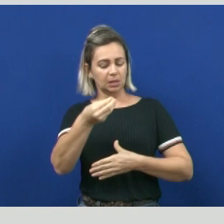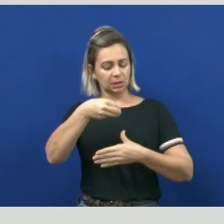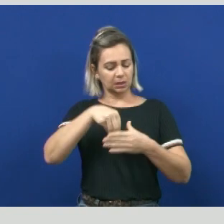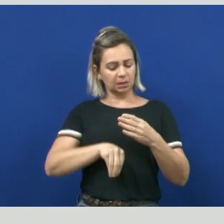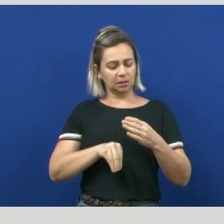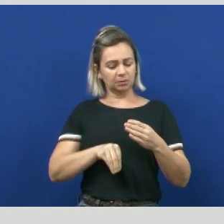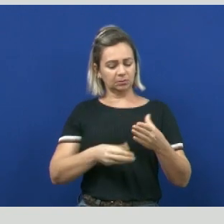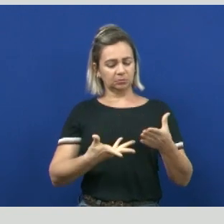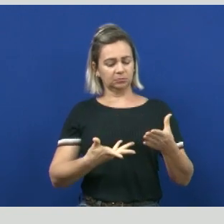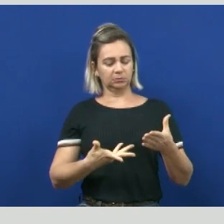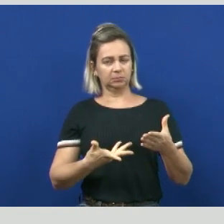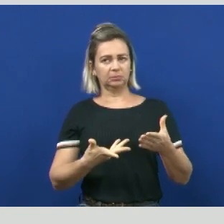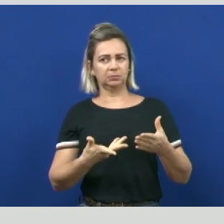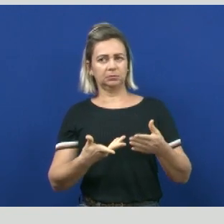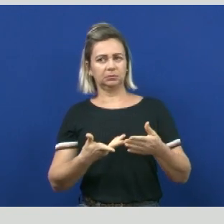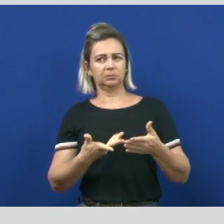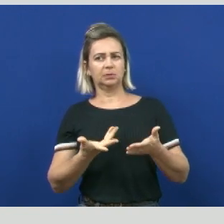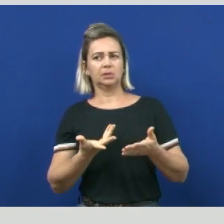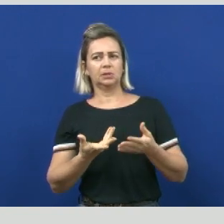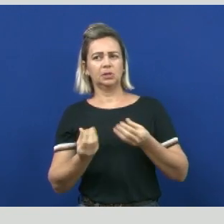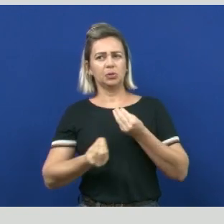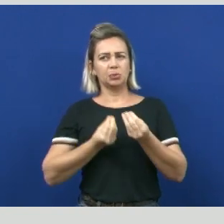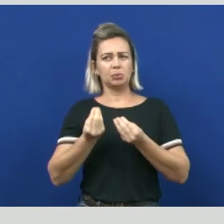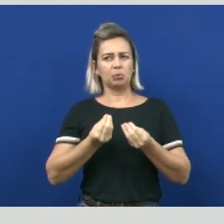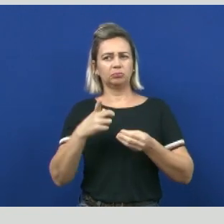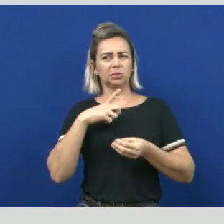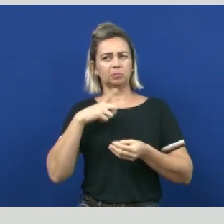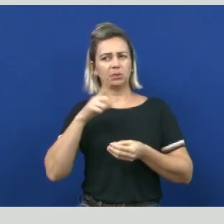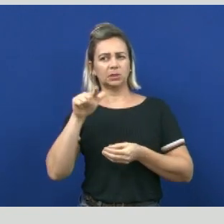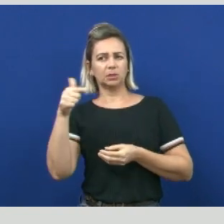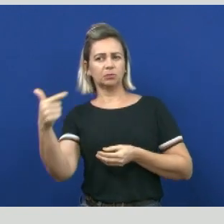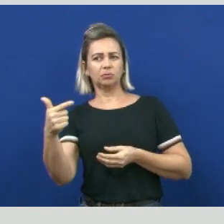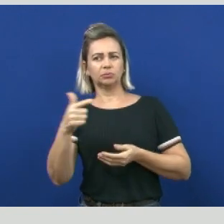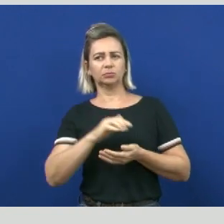de gordura. Tranquilo? A outra substância